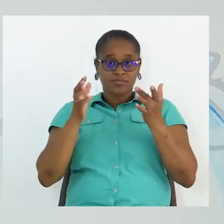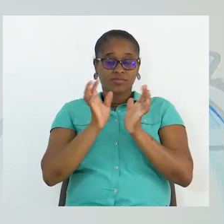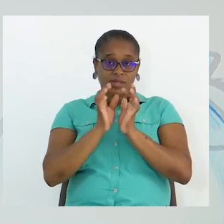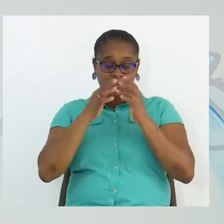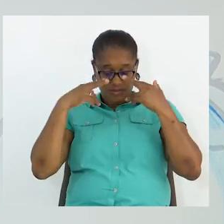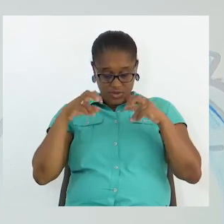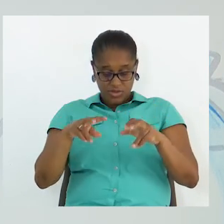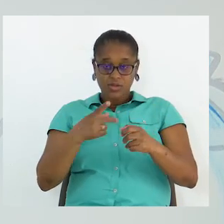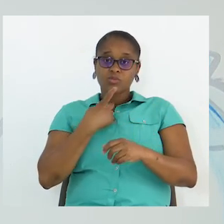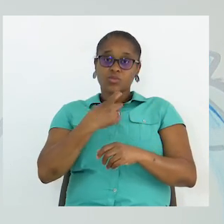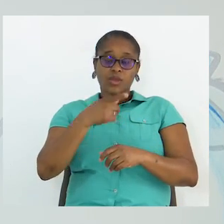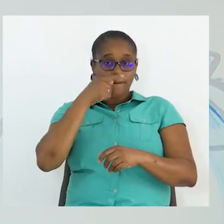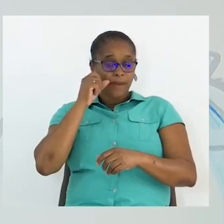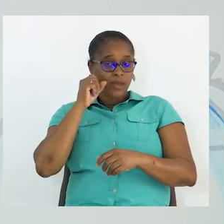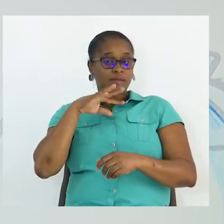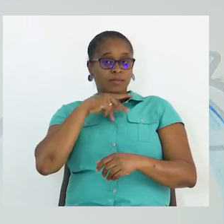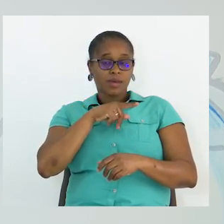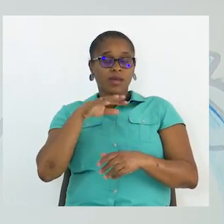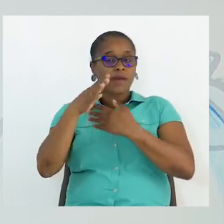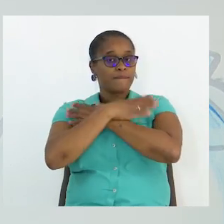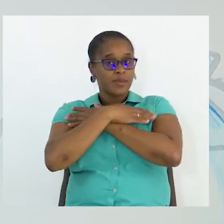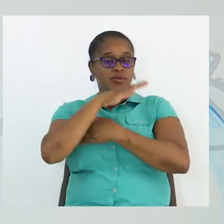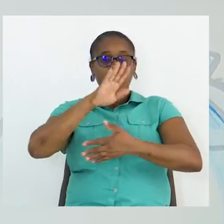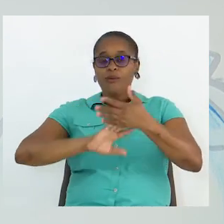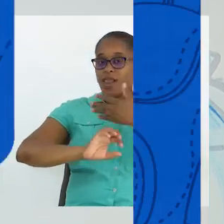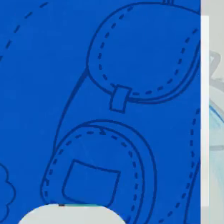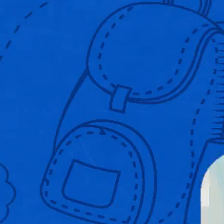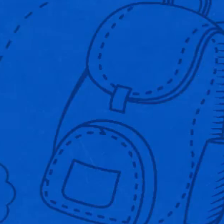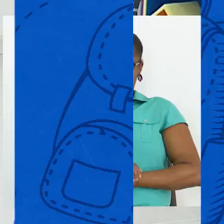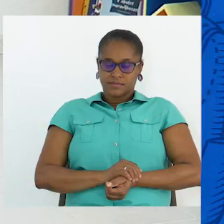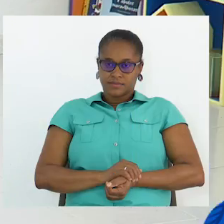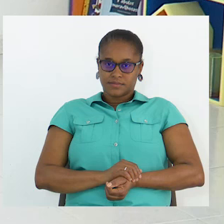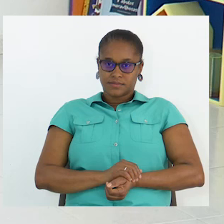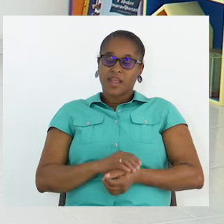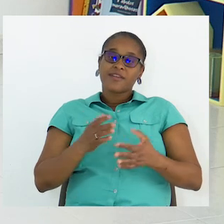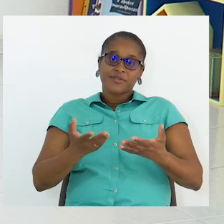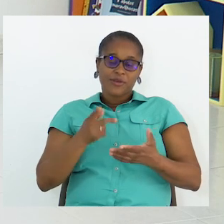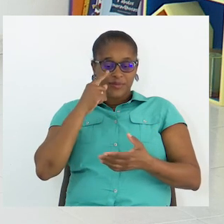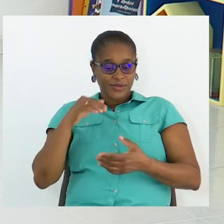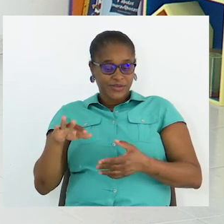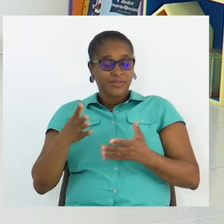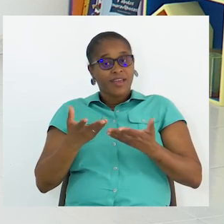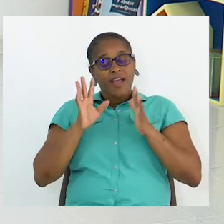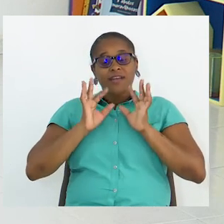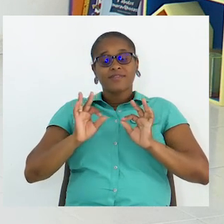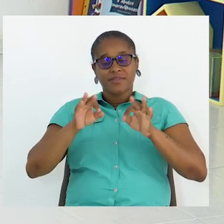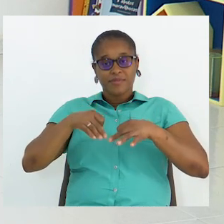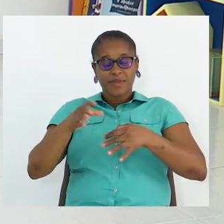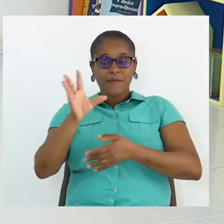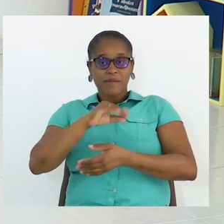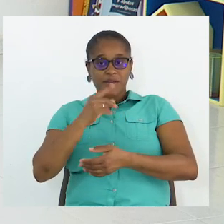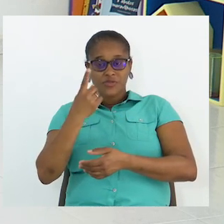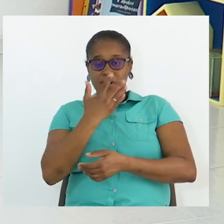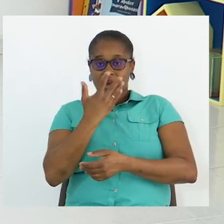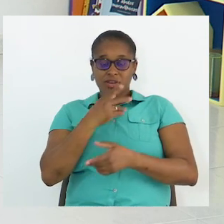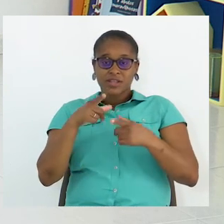internet. Perguntar aos pais, aos amigos, colegas. Então, meninos, assim terminamos mais uma aula